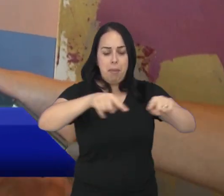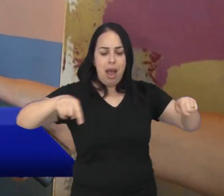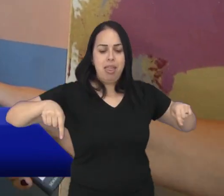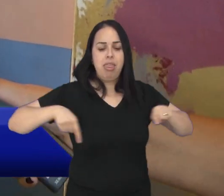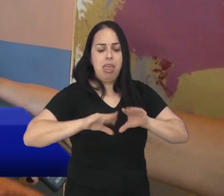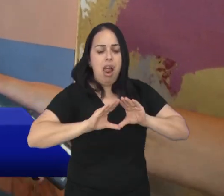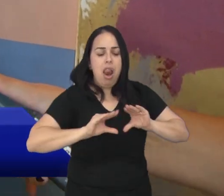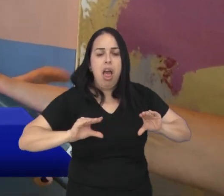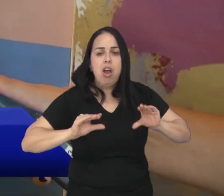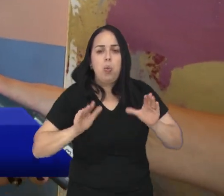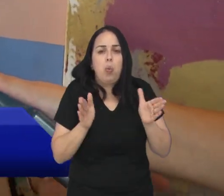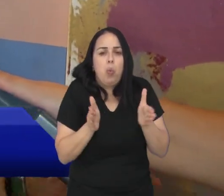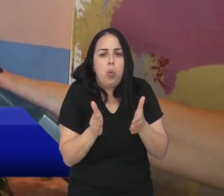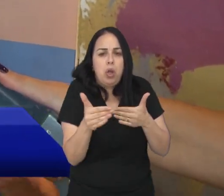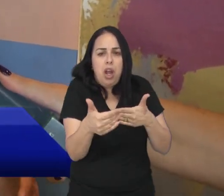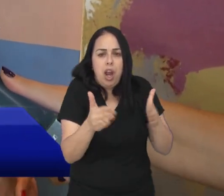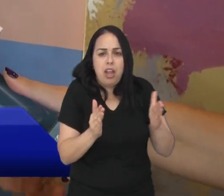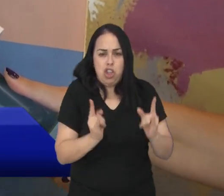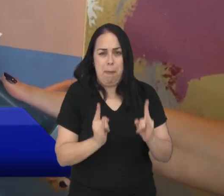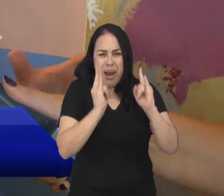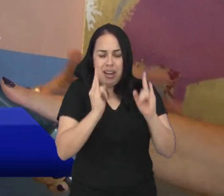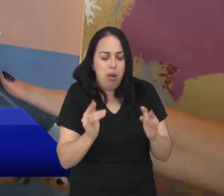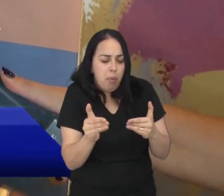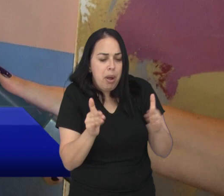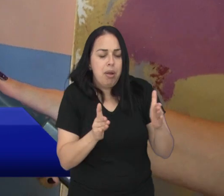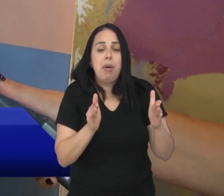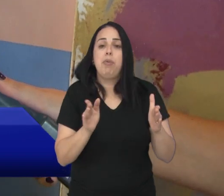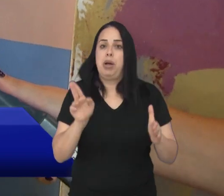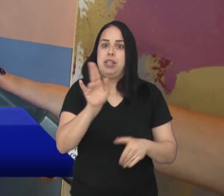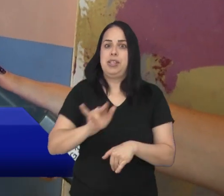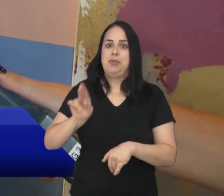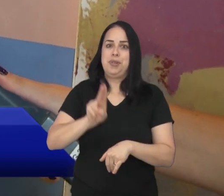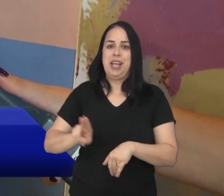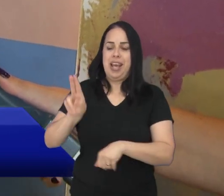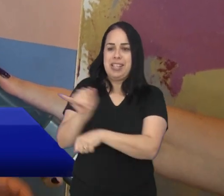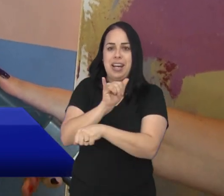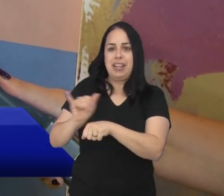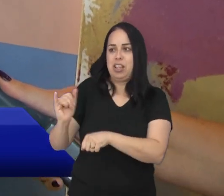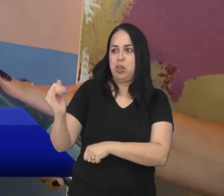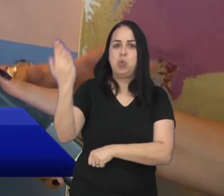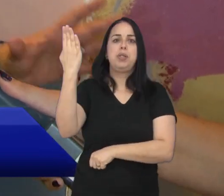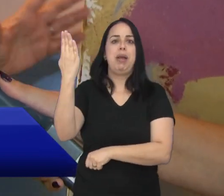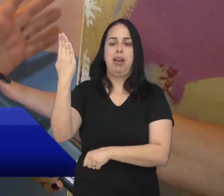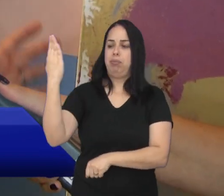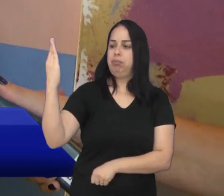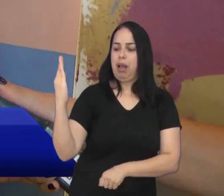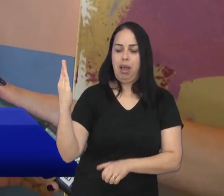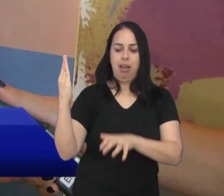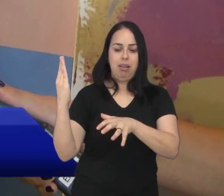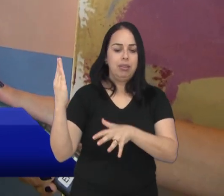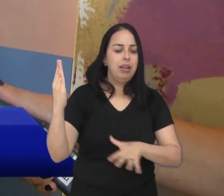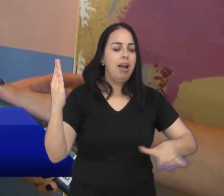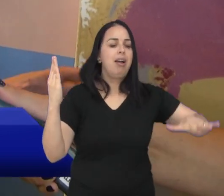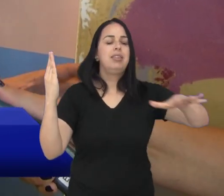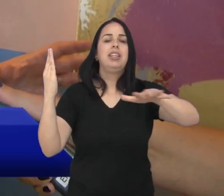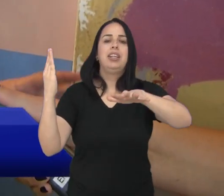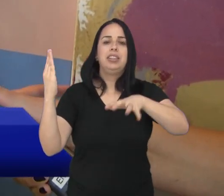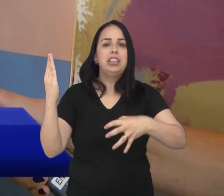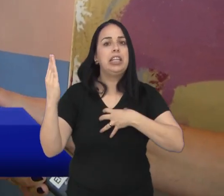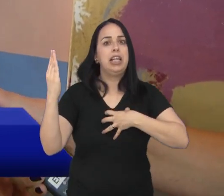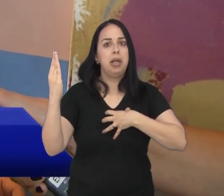uma sala ali meio pequena, de apartamento, você pode estar utilizando aí do espelho para estar dando essa sensação